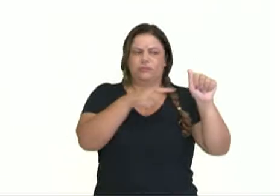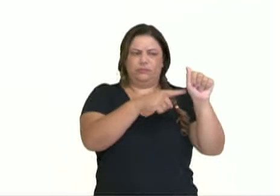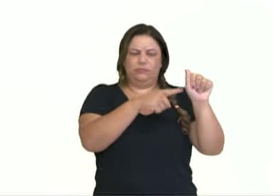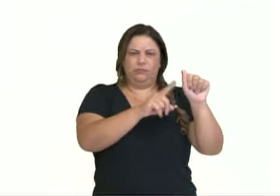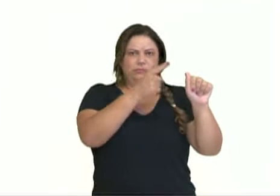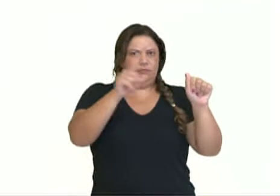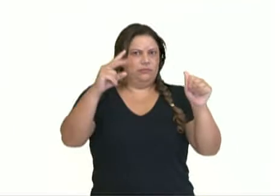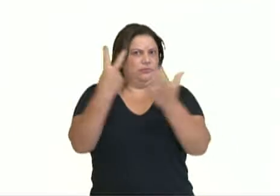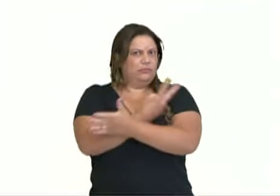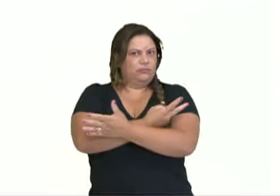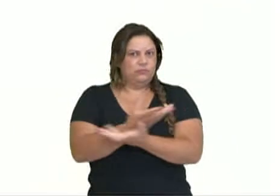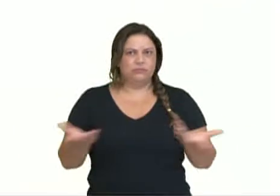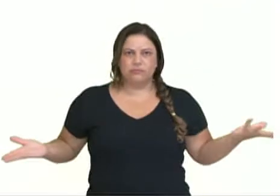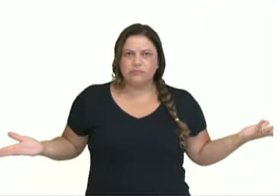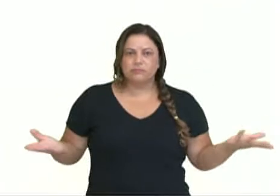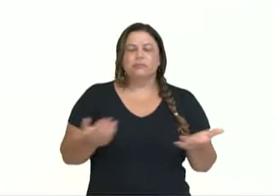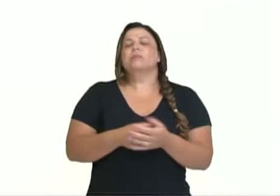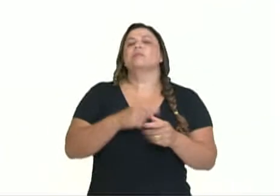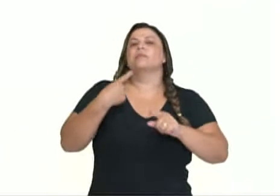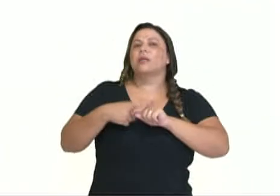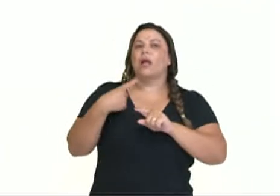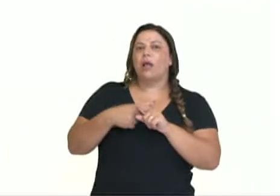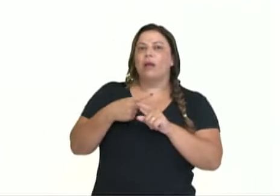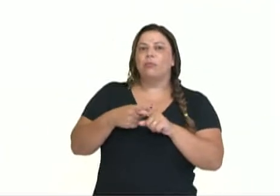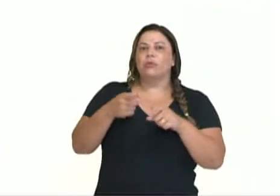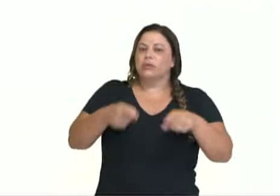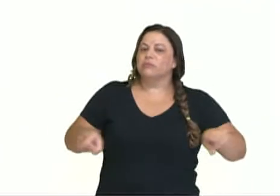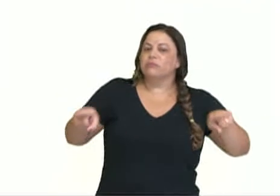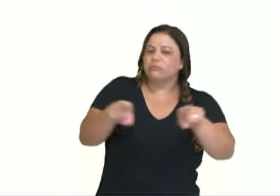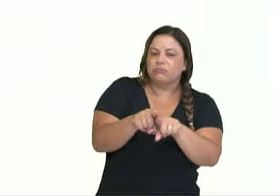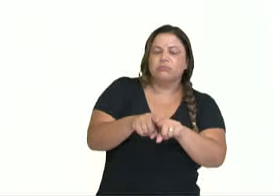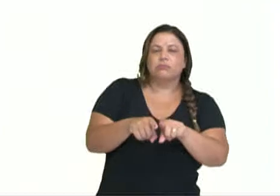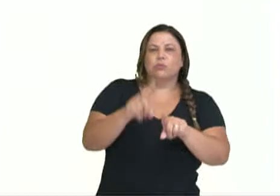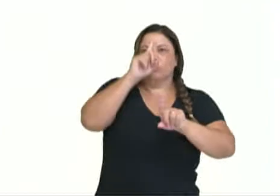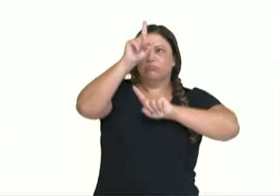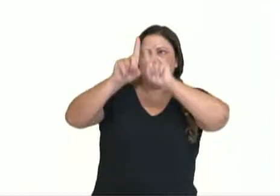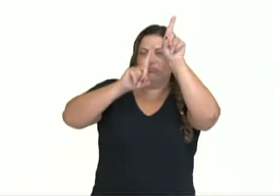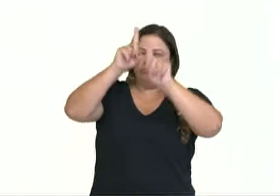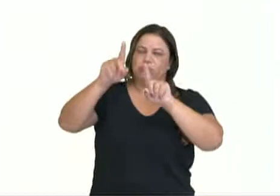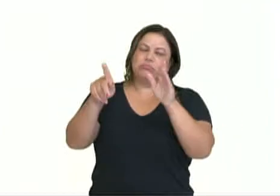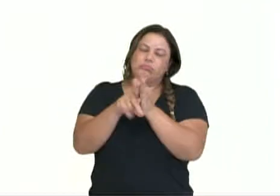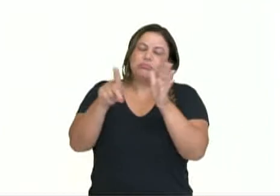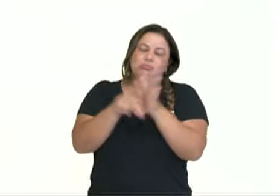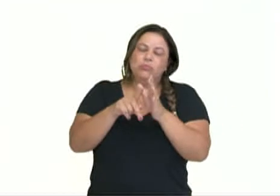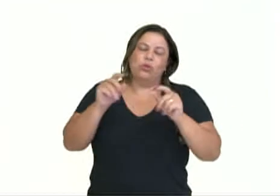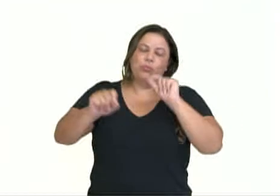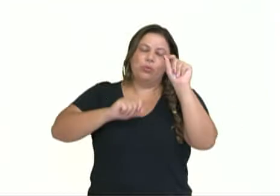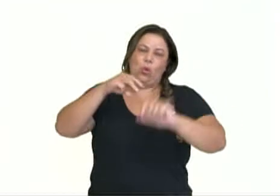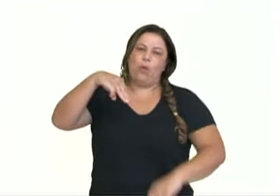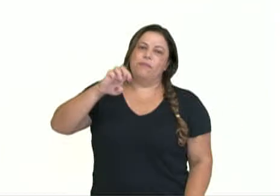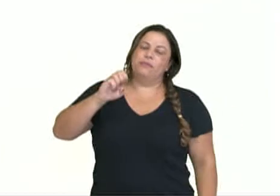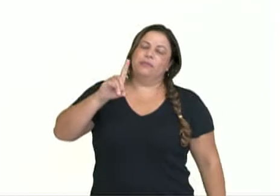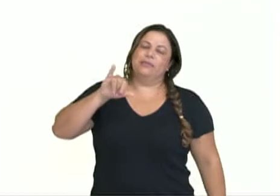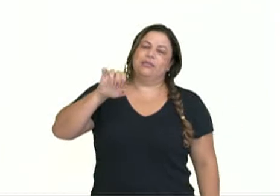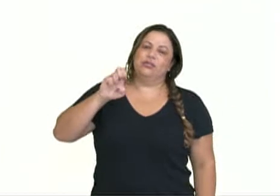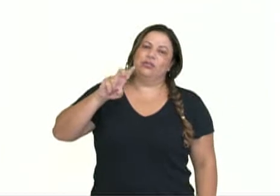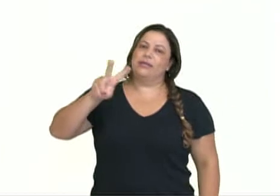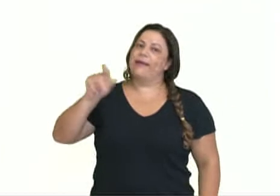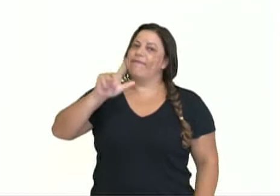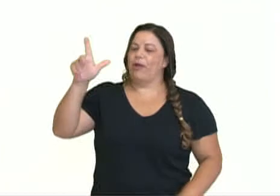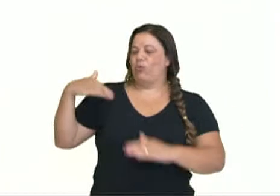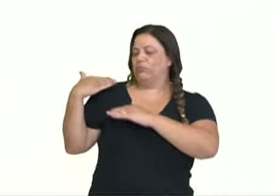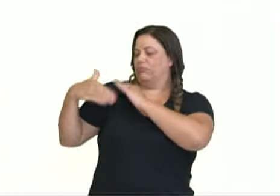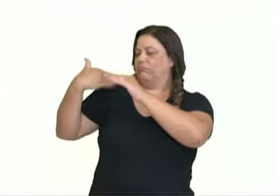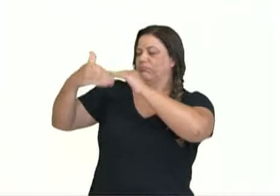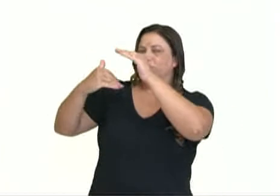está correta, professor? Porque eles não retornaram a ideais medievais de como se fazer arte. Eles estavam